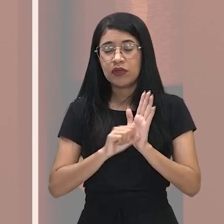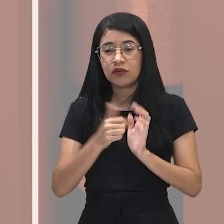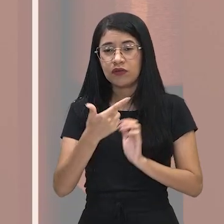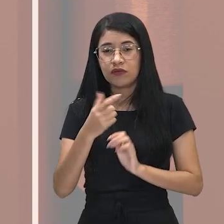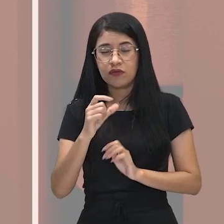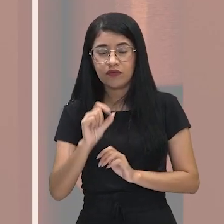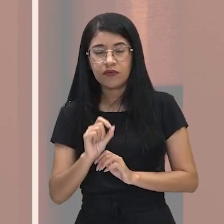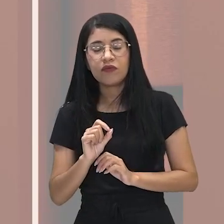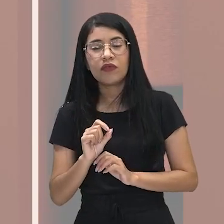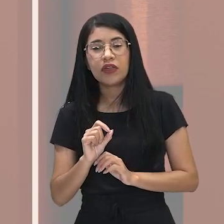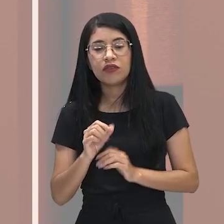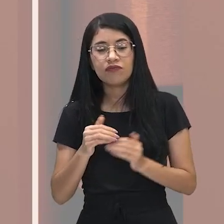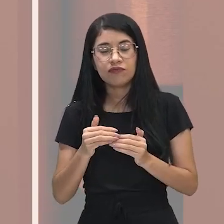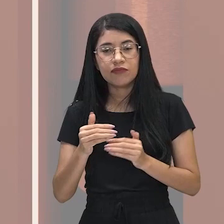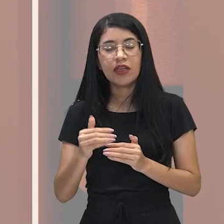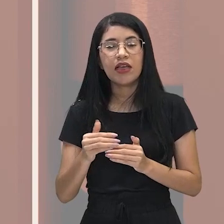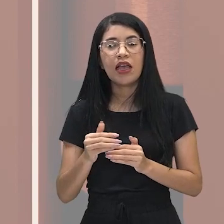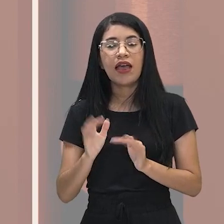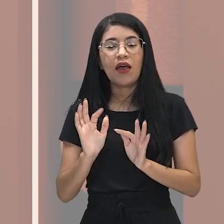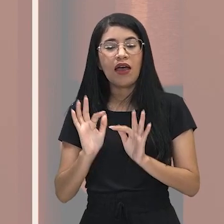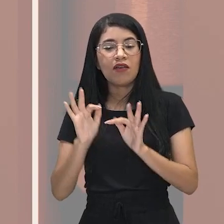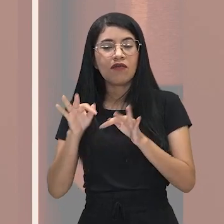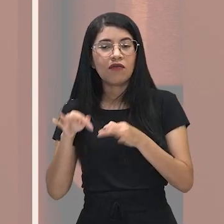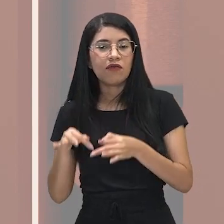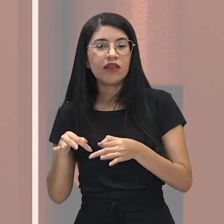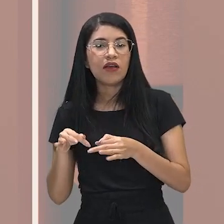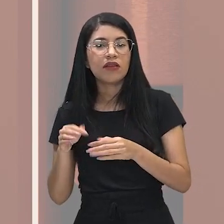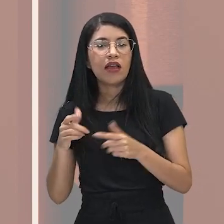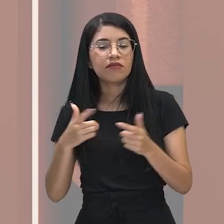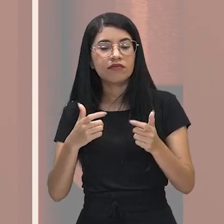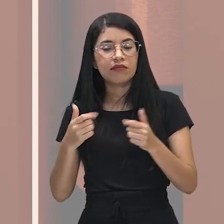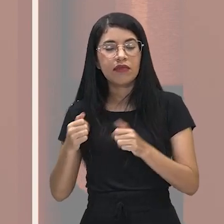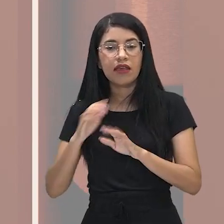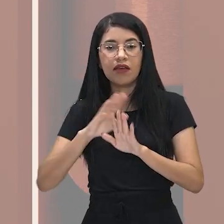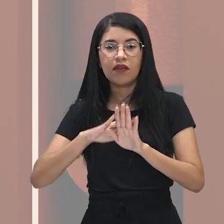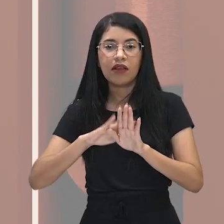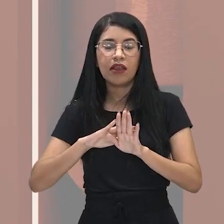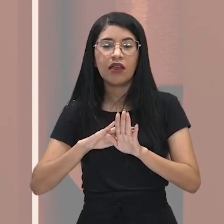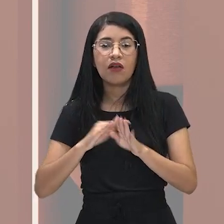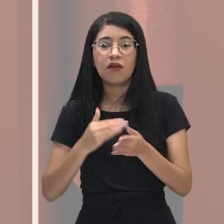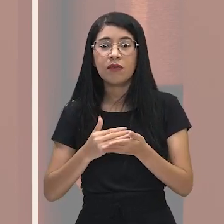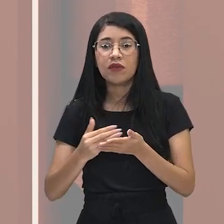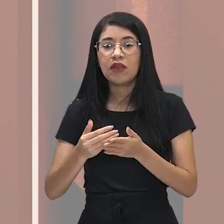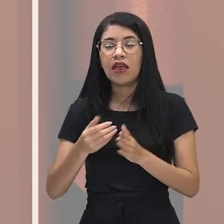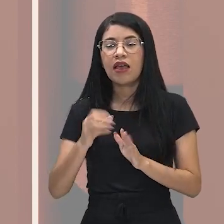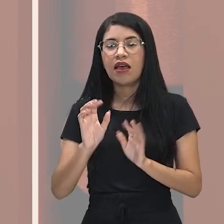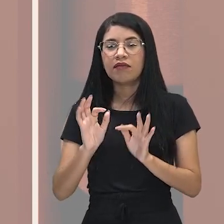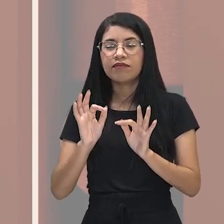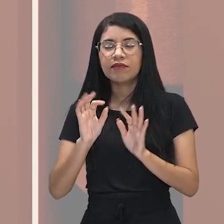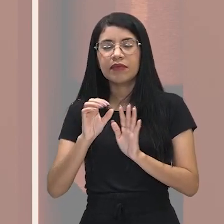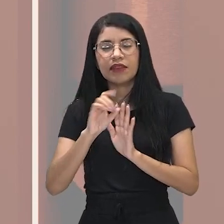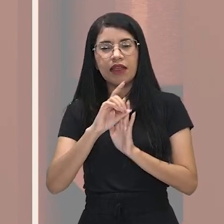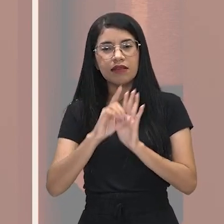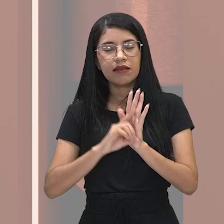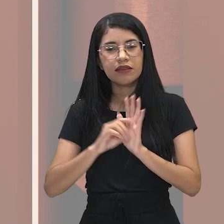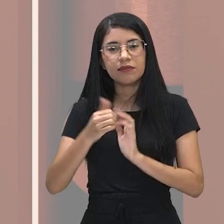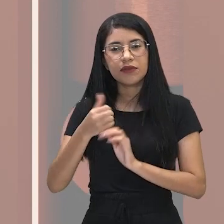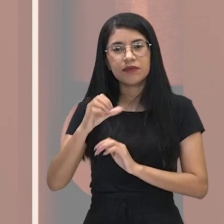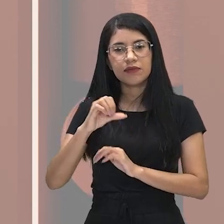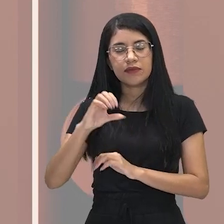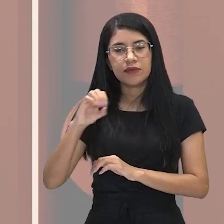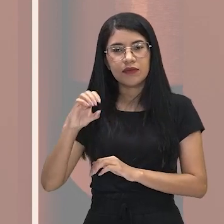Guerra Fria, só teve final ali no começo da década de 90 com o colapso do